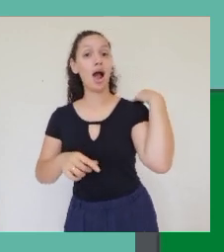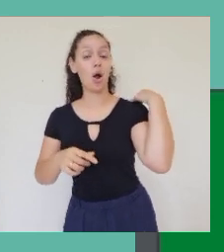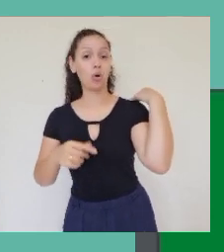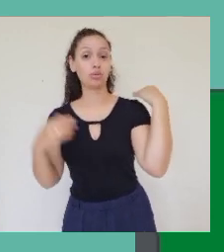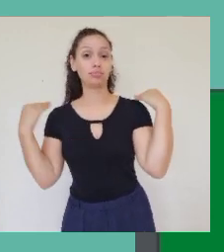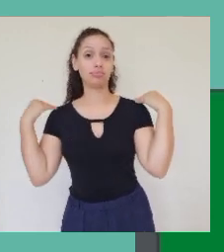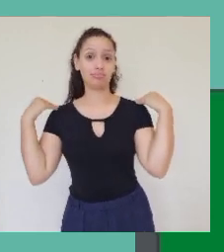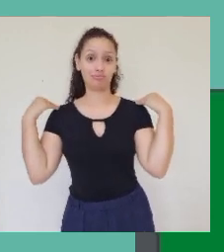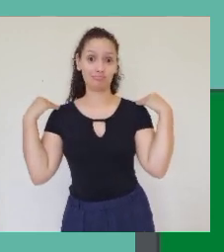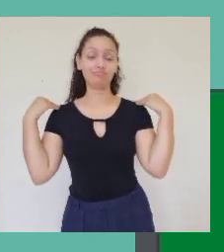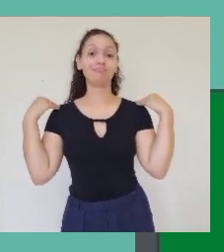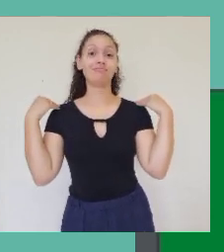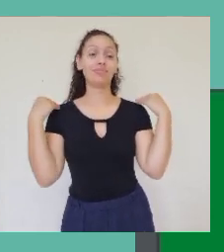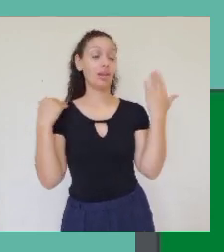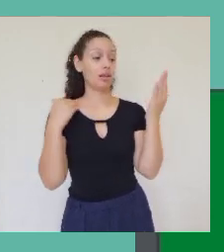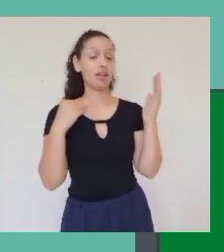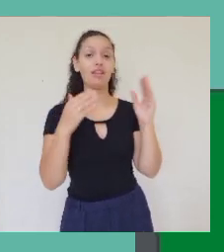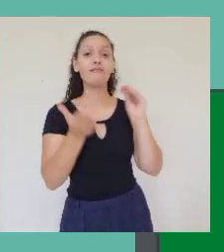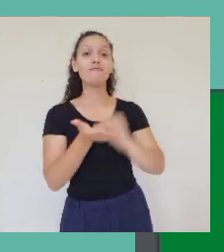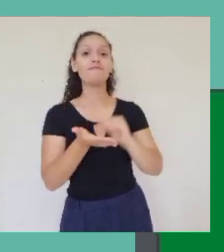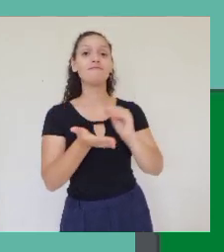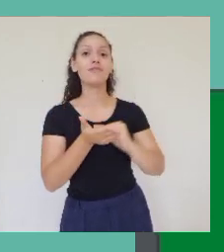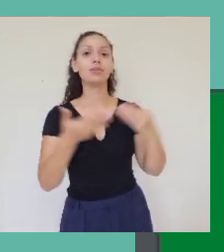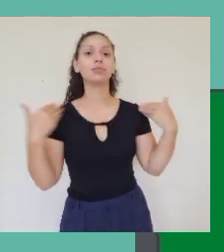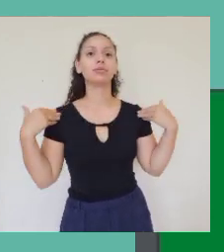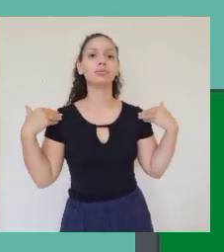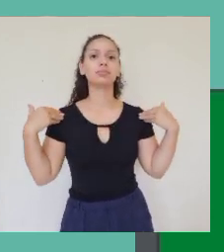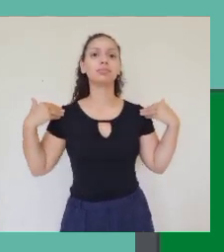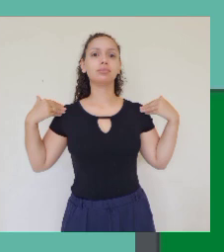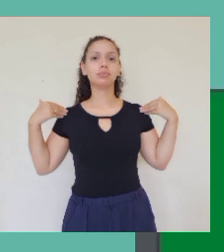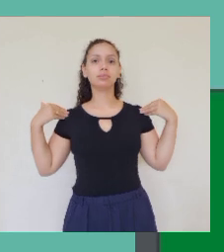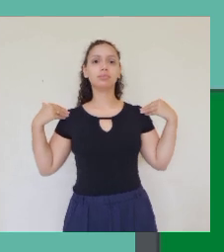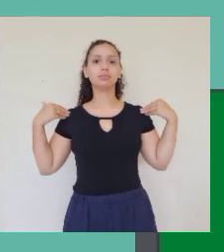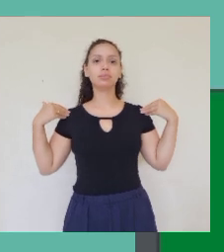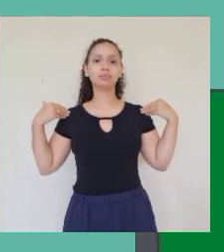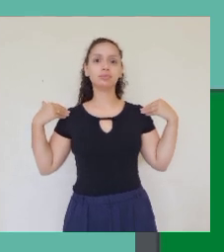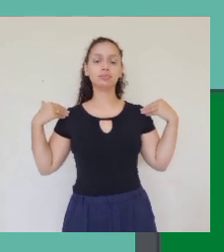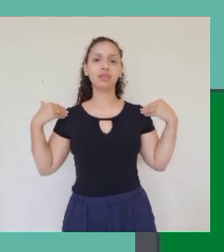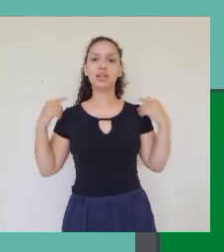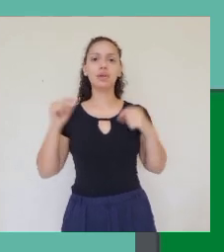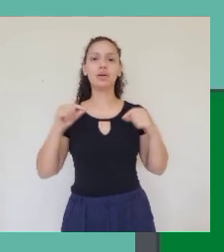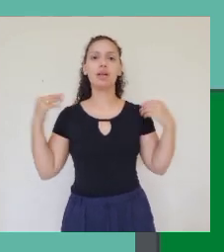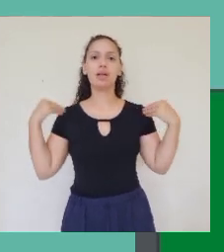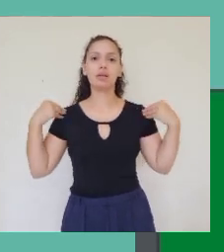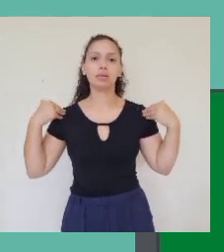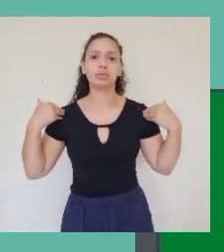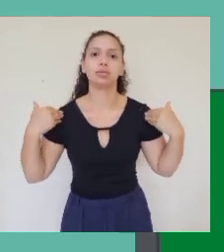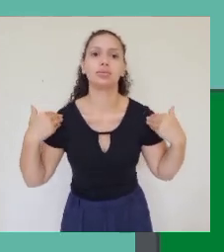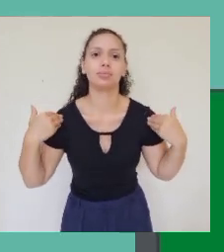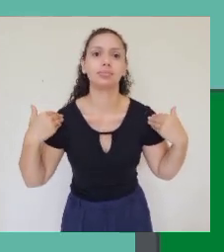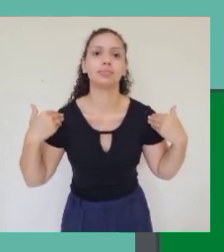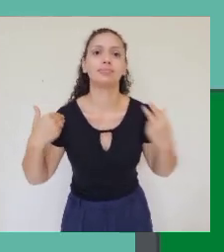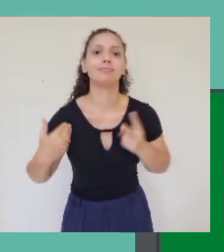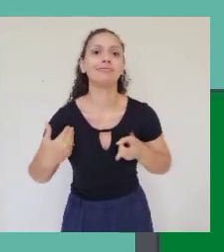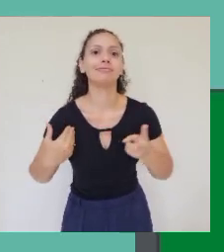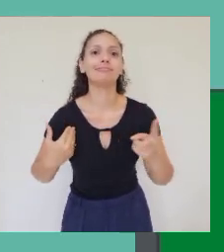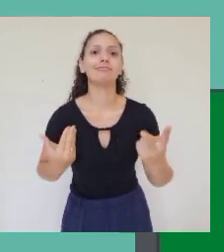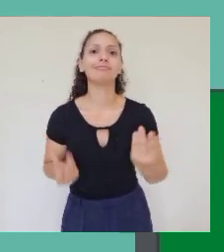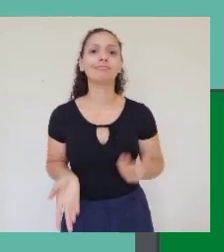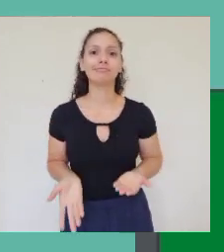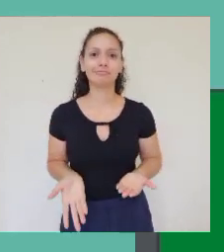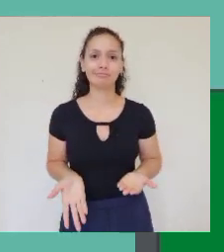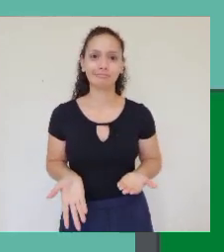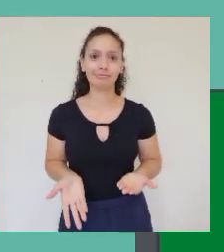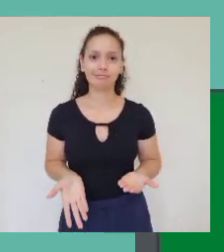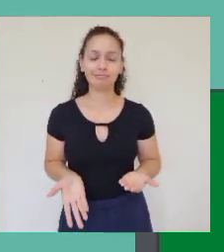cadeira, tá? E qual que é o problema disso? O problema é que ele permanece em ativação muscular o tempo todo. O que tende